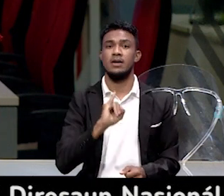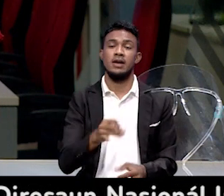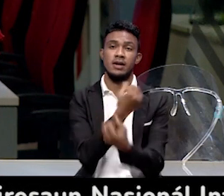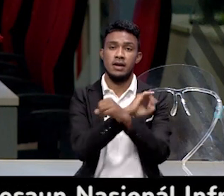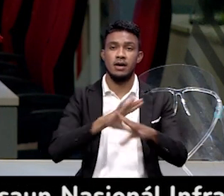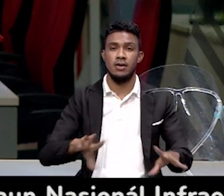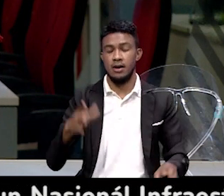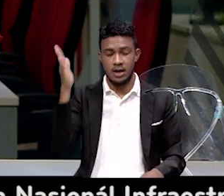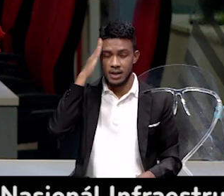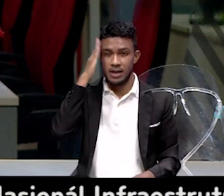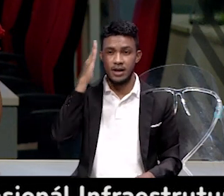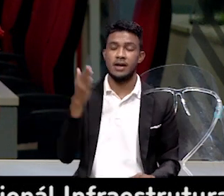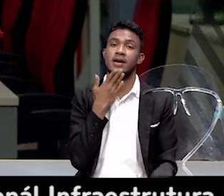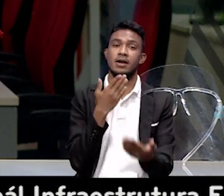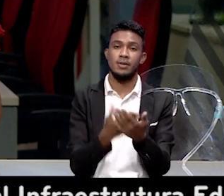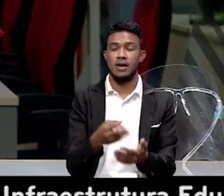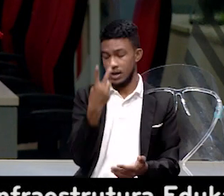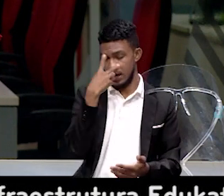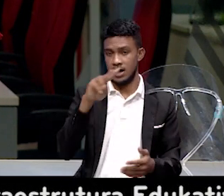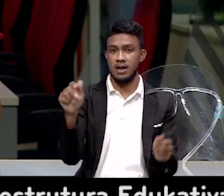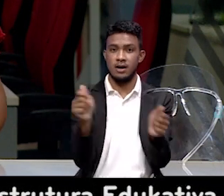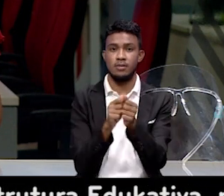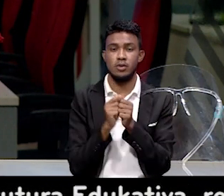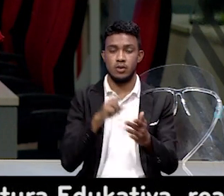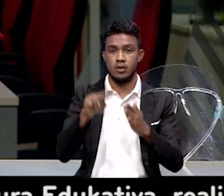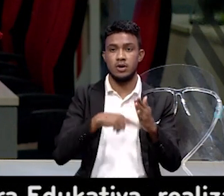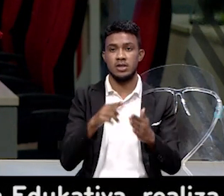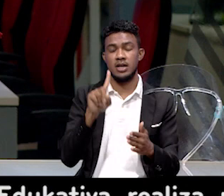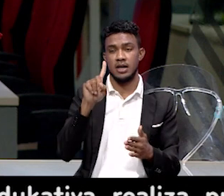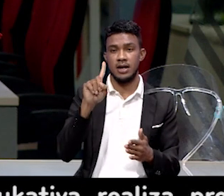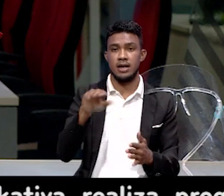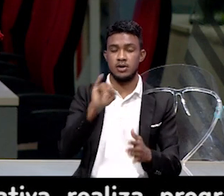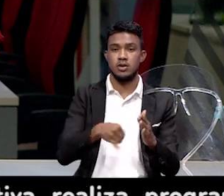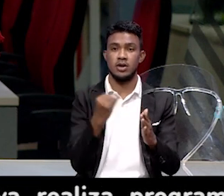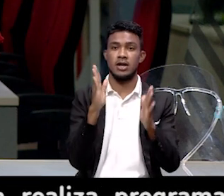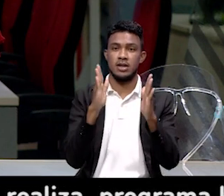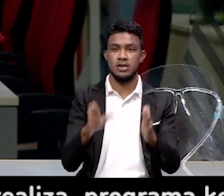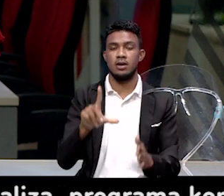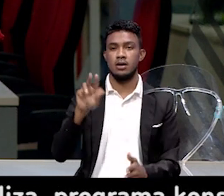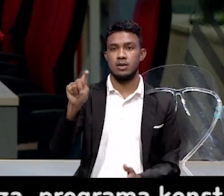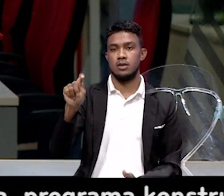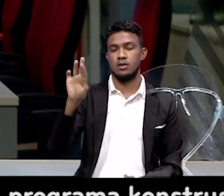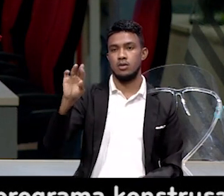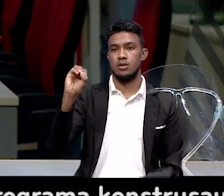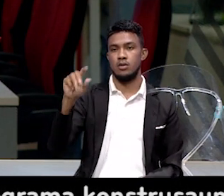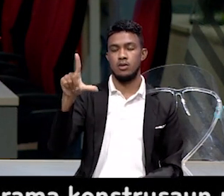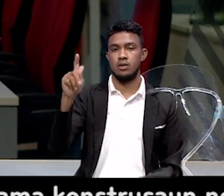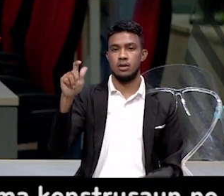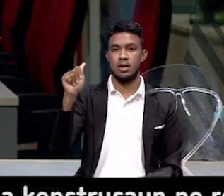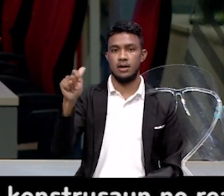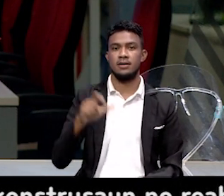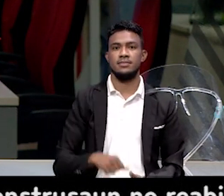kleang kona basuntu ne, turmai ita kompanya reportazen husi jornalista Trolta Ja Havana.